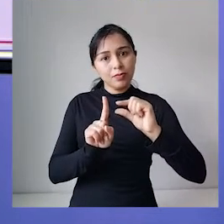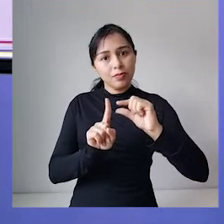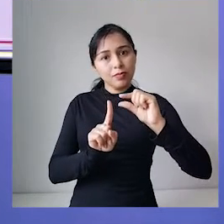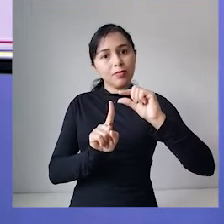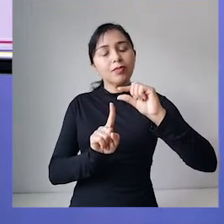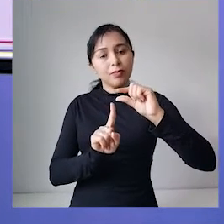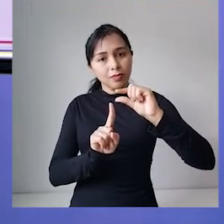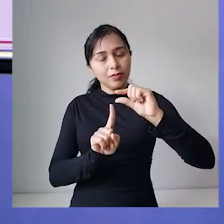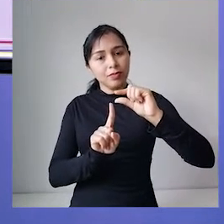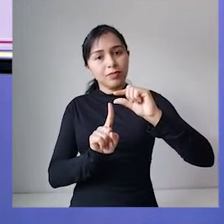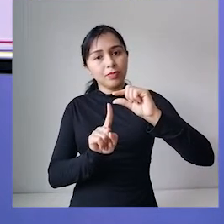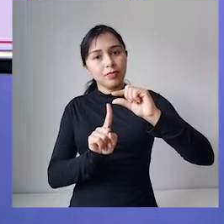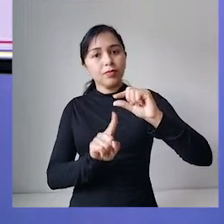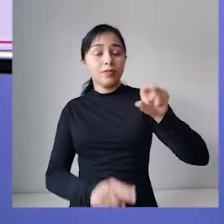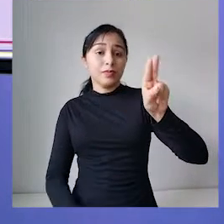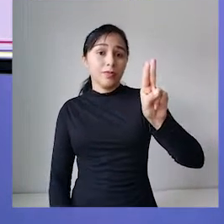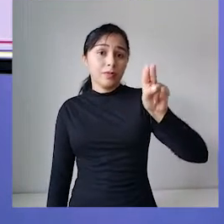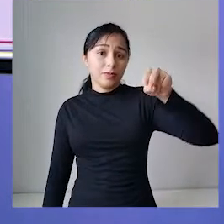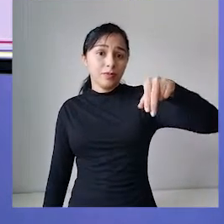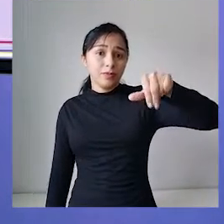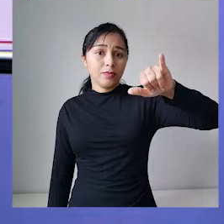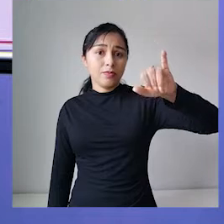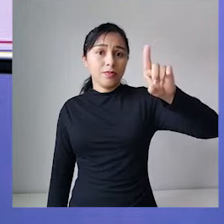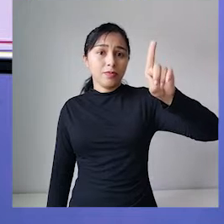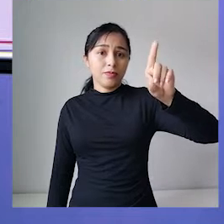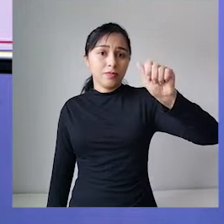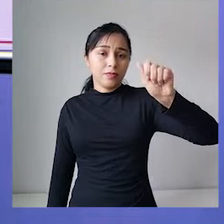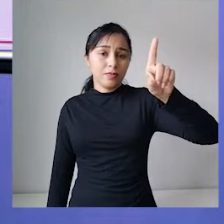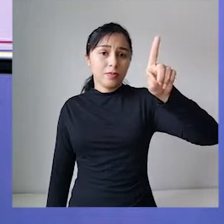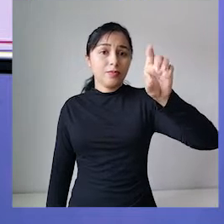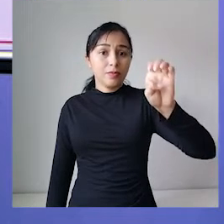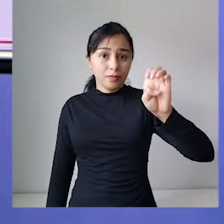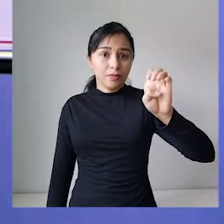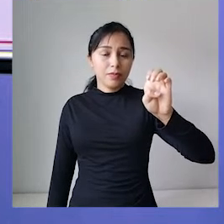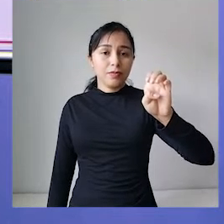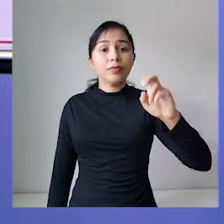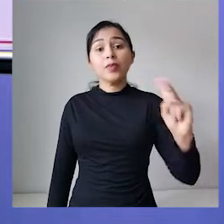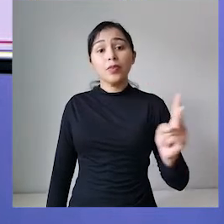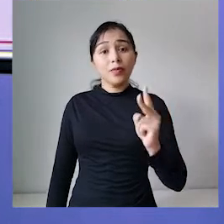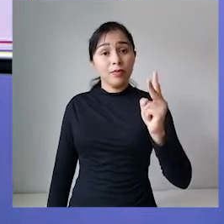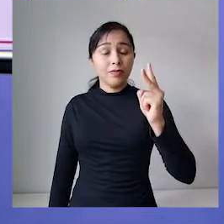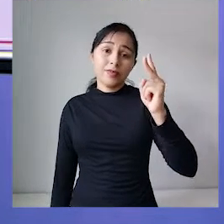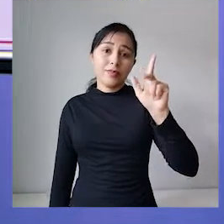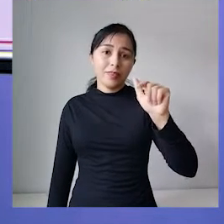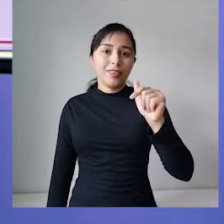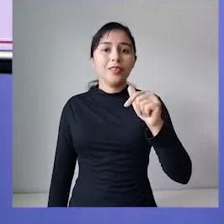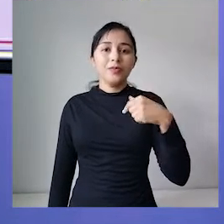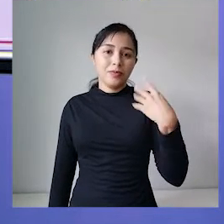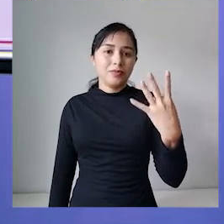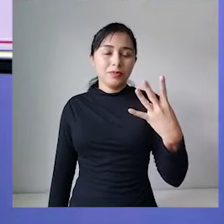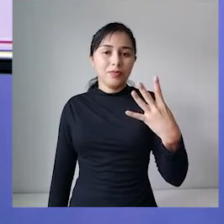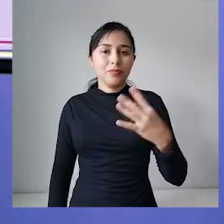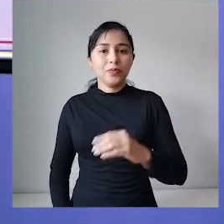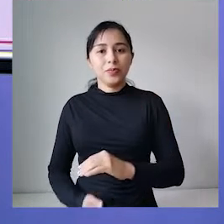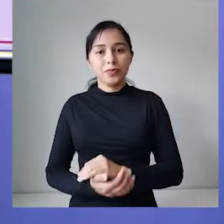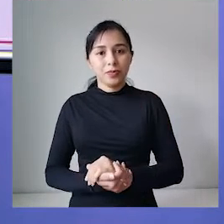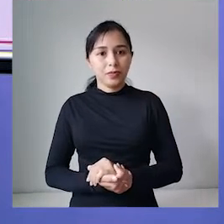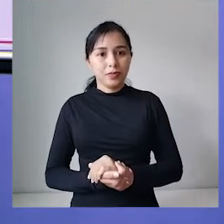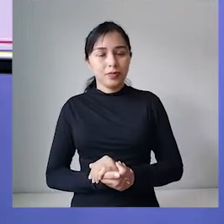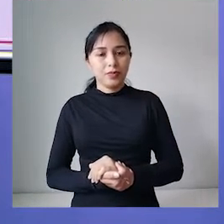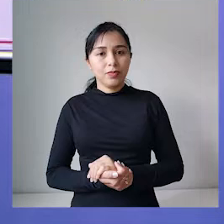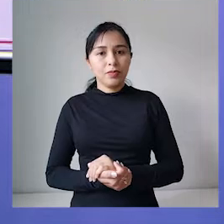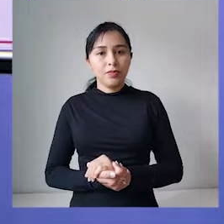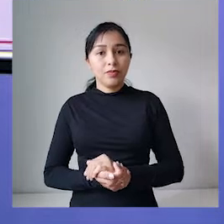na primeira ordem, que é a ordem das unidades, que o valor absoluto, o valor relativo dele é o mesmo, 4. Então,